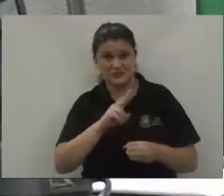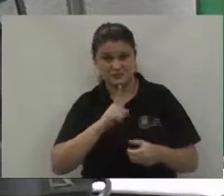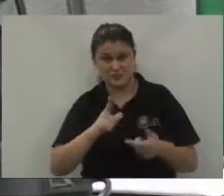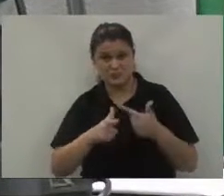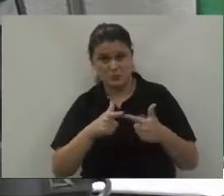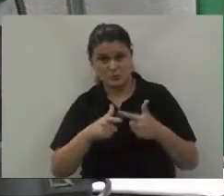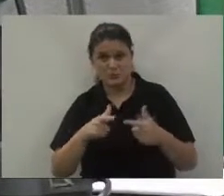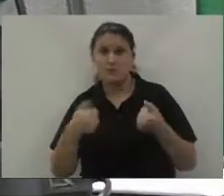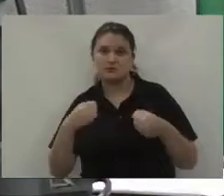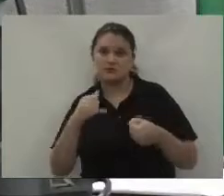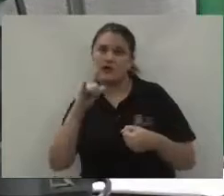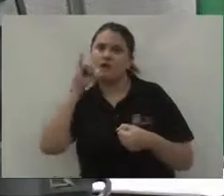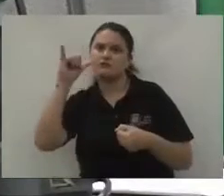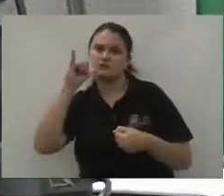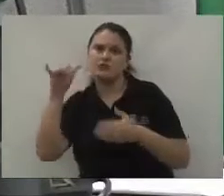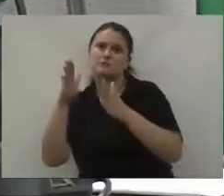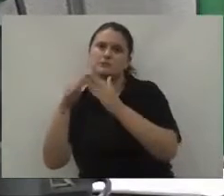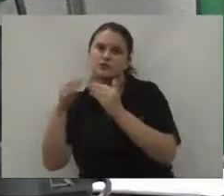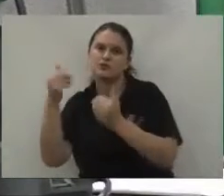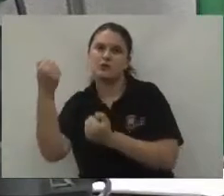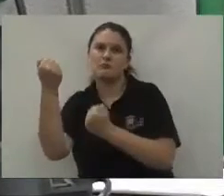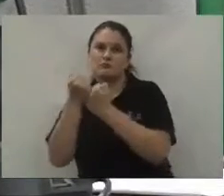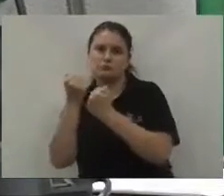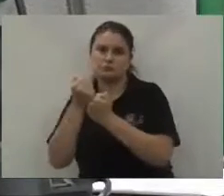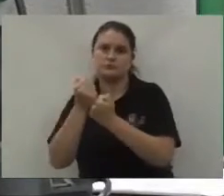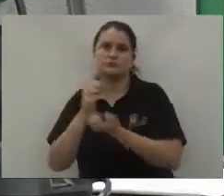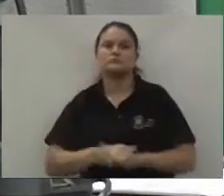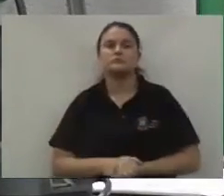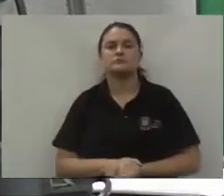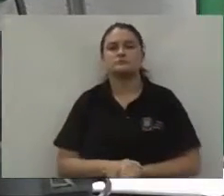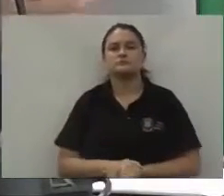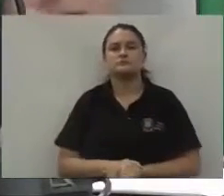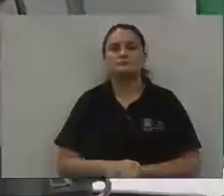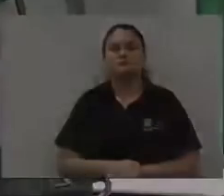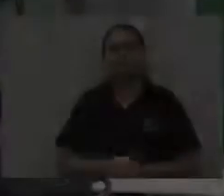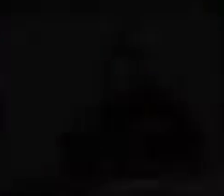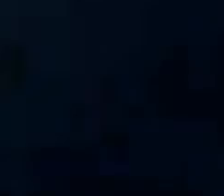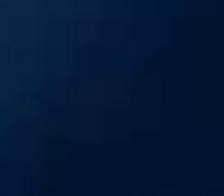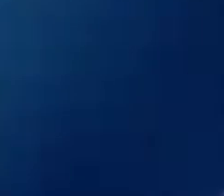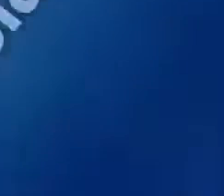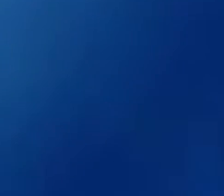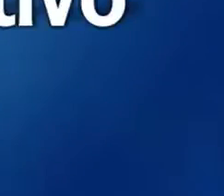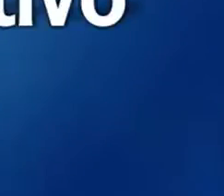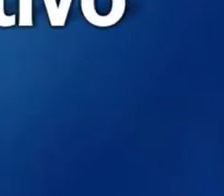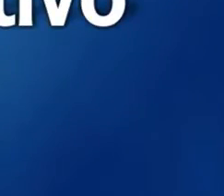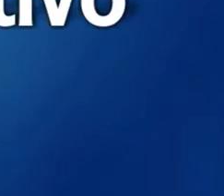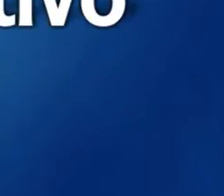executadas pelo governo estadual. Obrigado, senhor presidente.